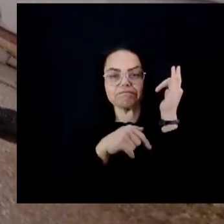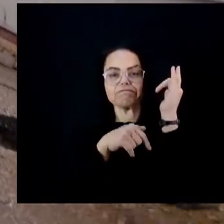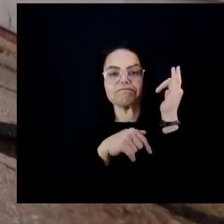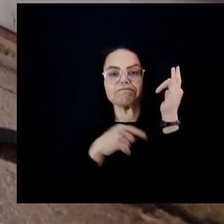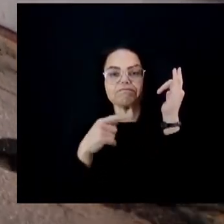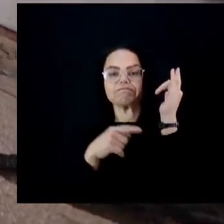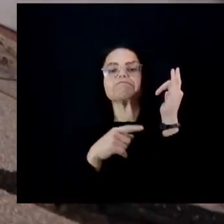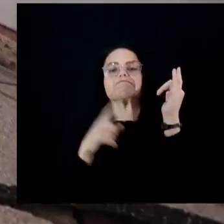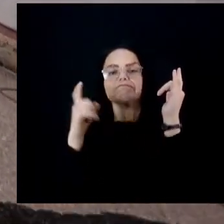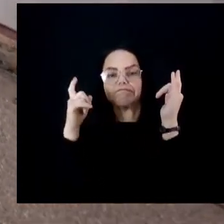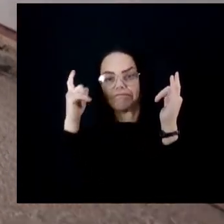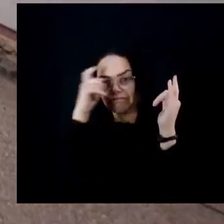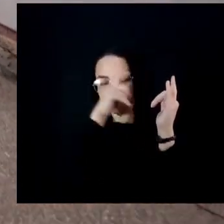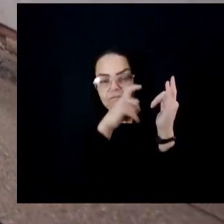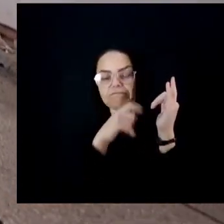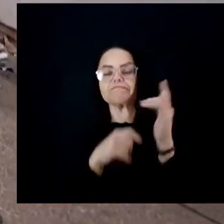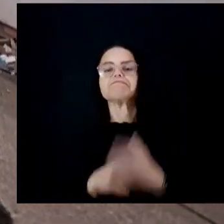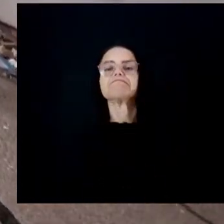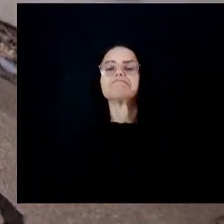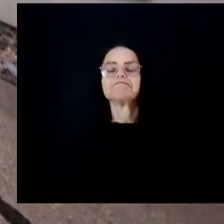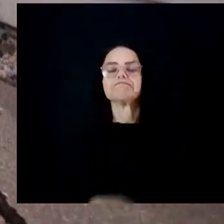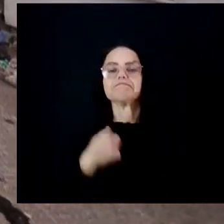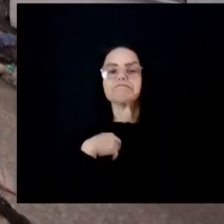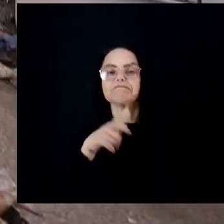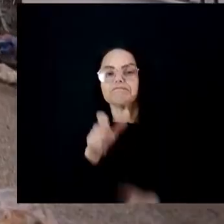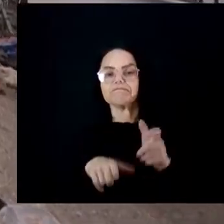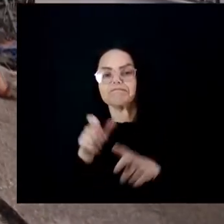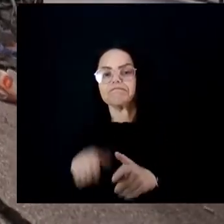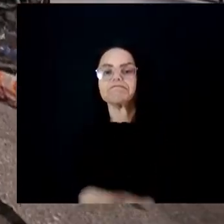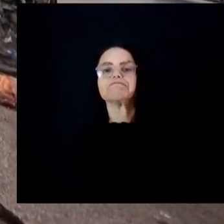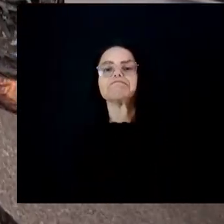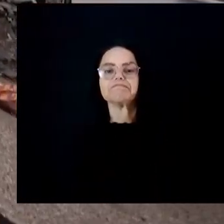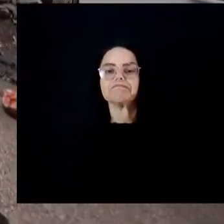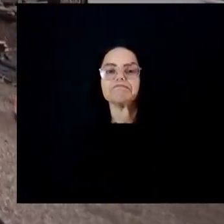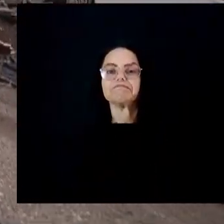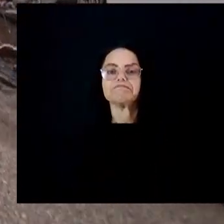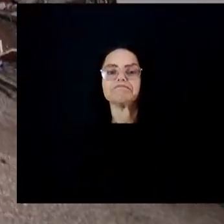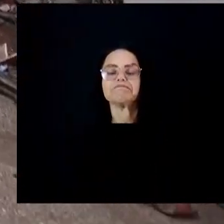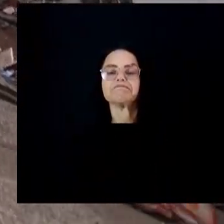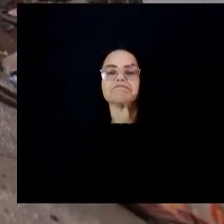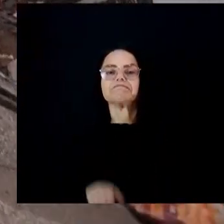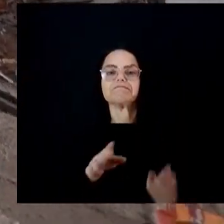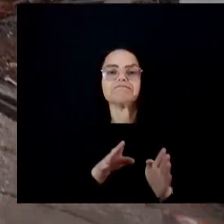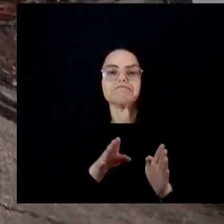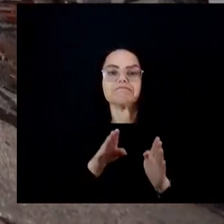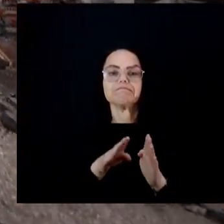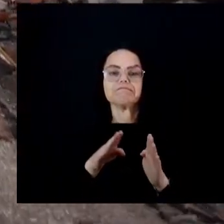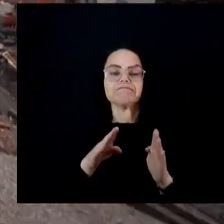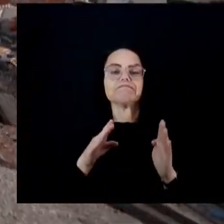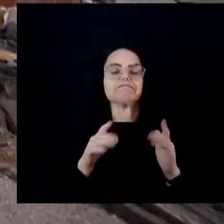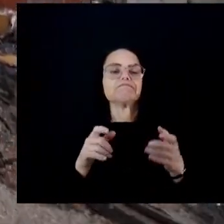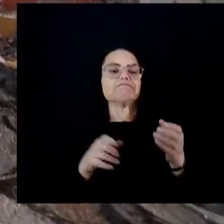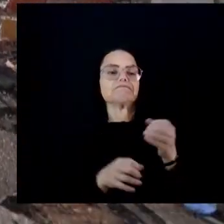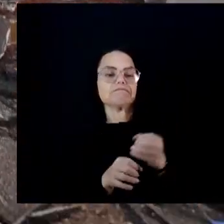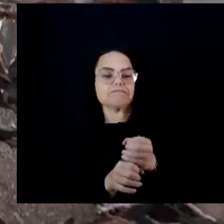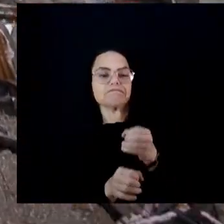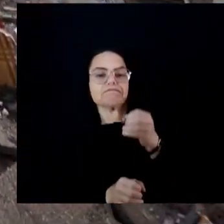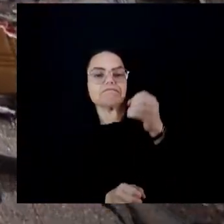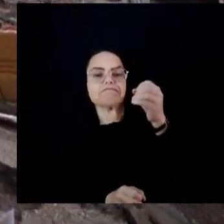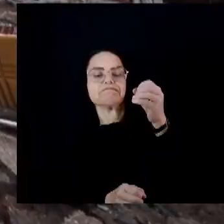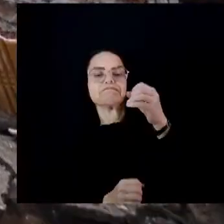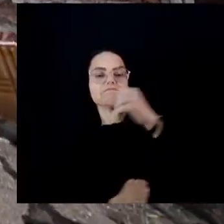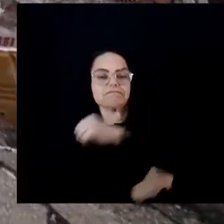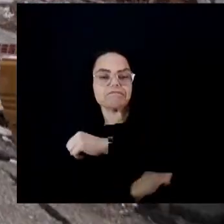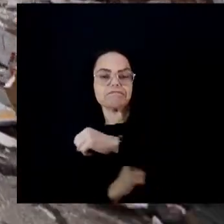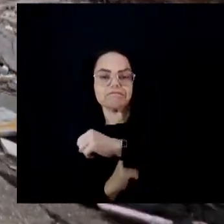a gente recomenda que as pessoas fiquem embaixo de portas, embaixo de pilastras grandes que sustentam,